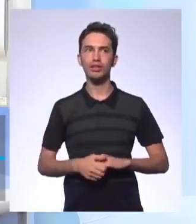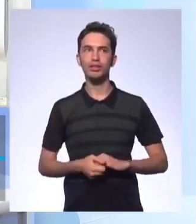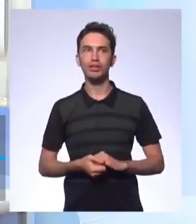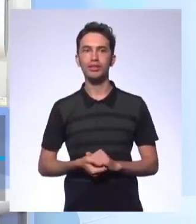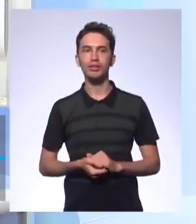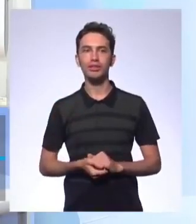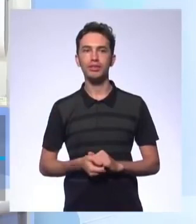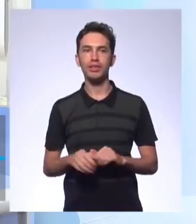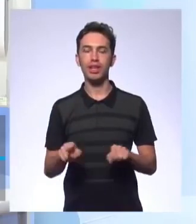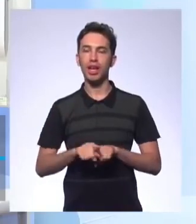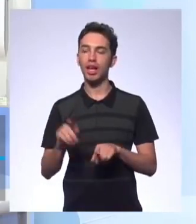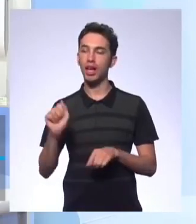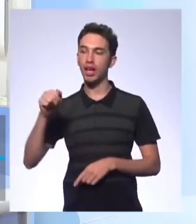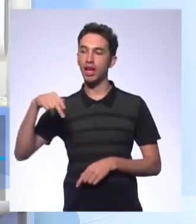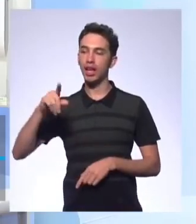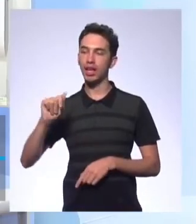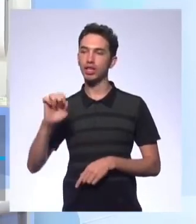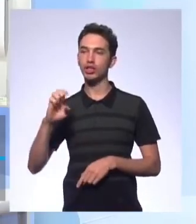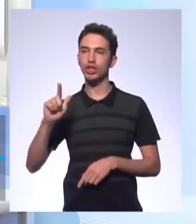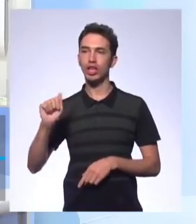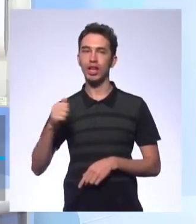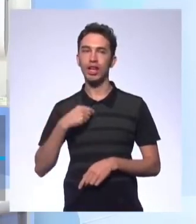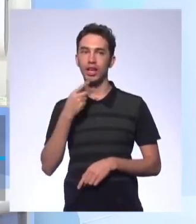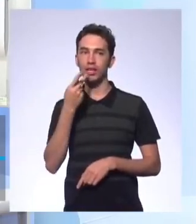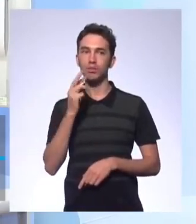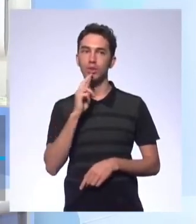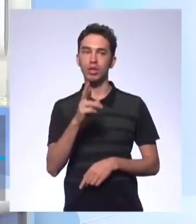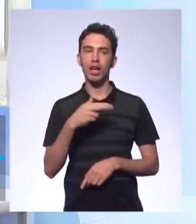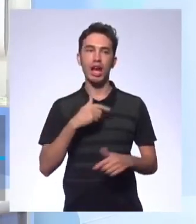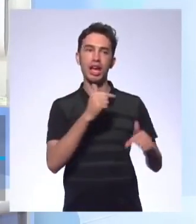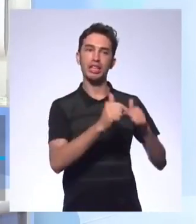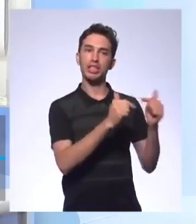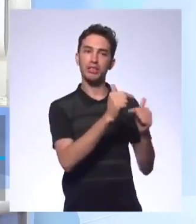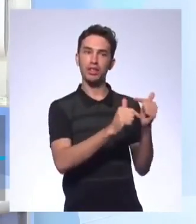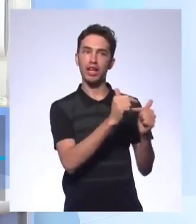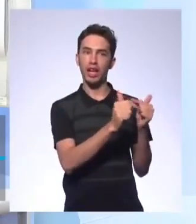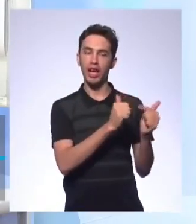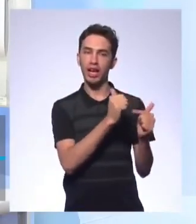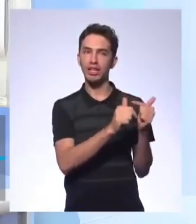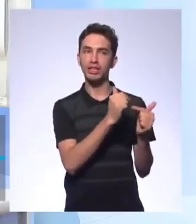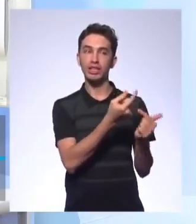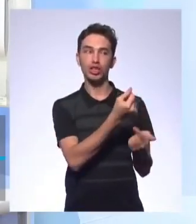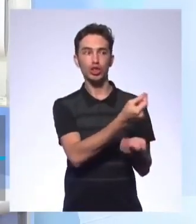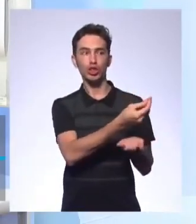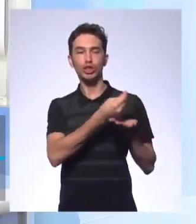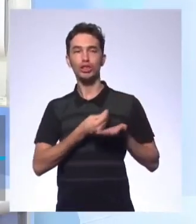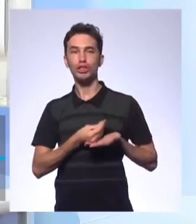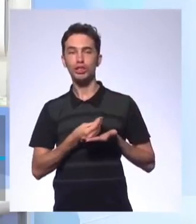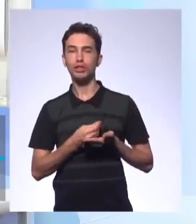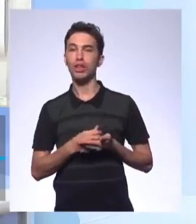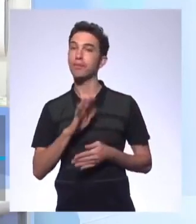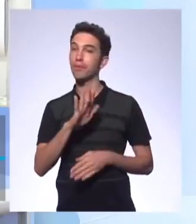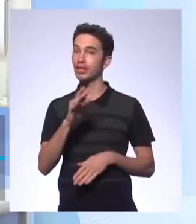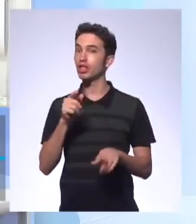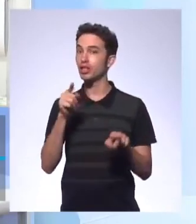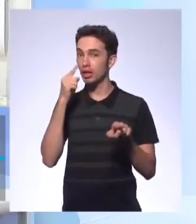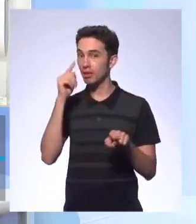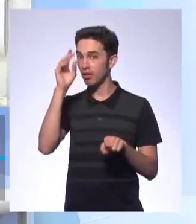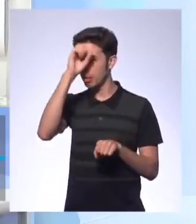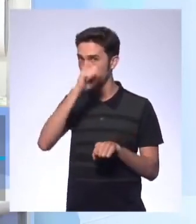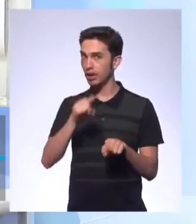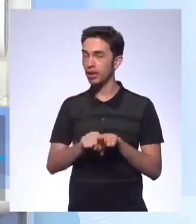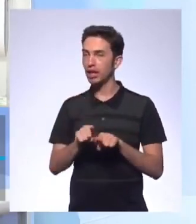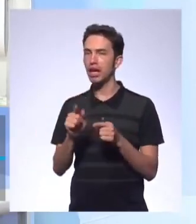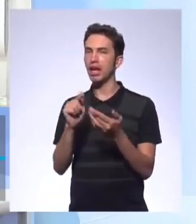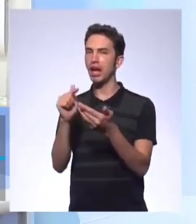Jundiaí. A Ângela, ela respondeu atividades remuneradas, mas nós vamos ver também que algumas atividades não são remuneradas, está bem?